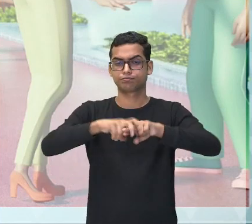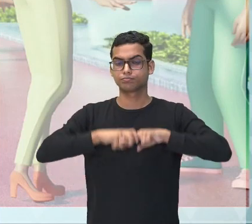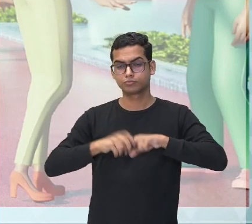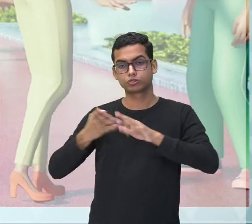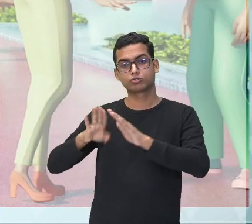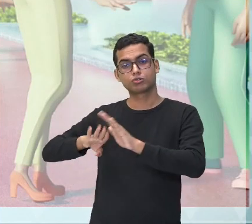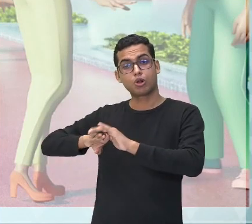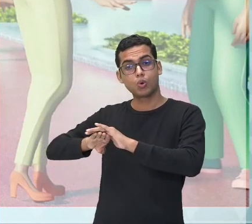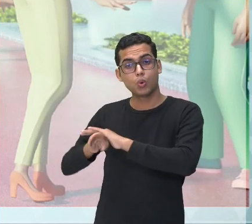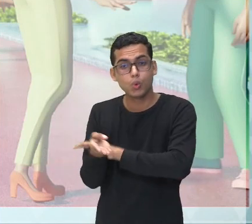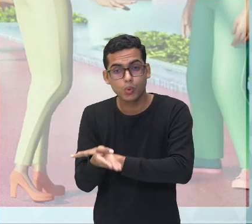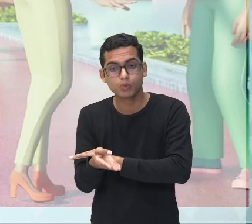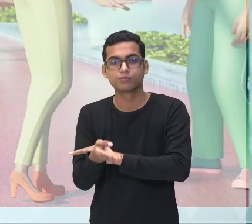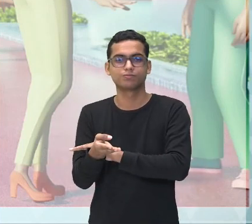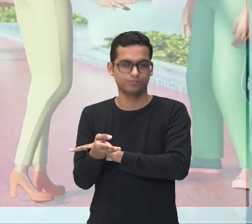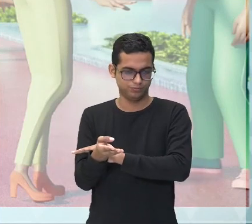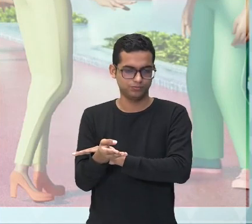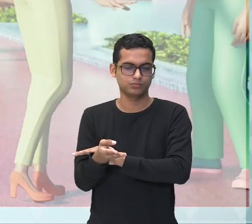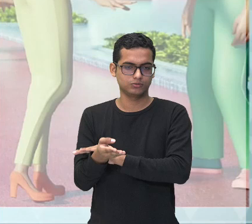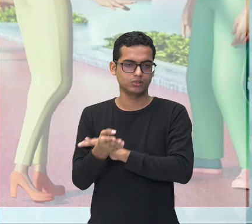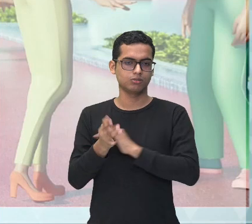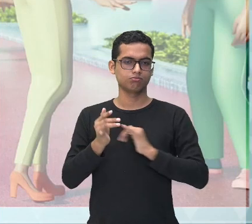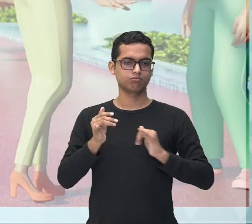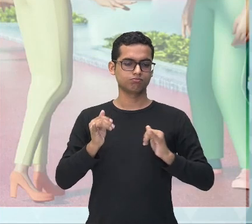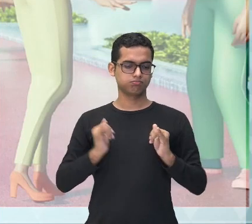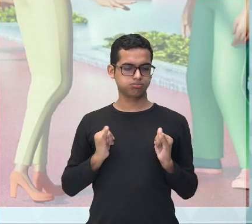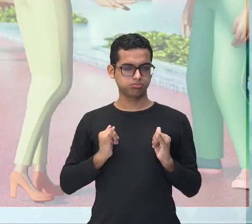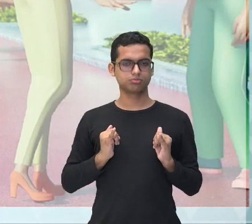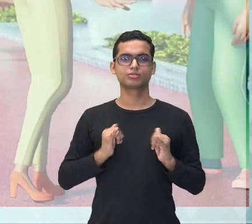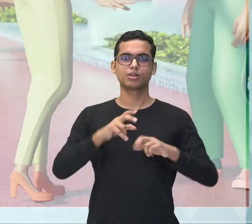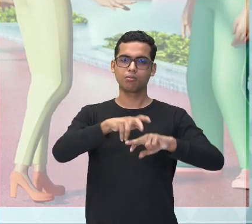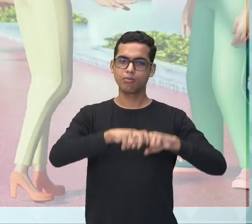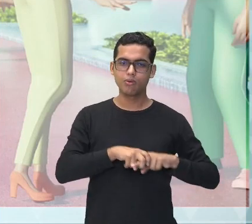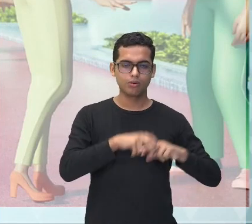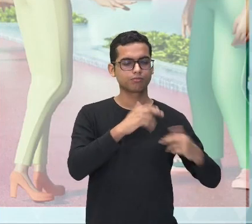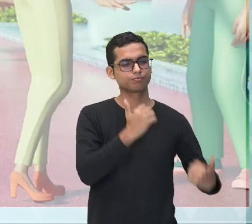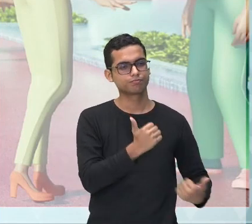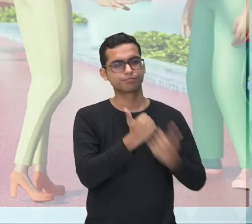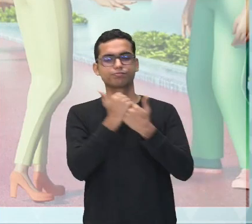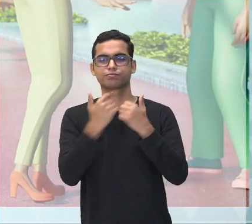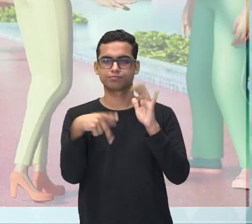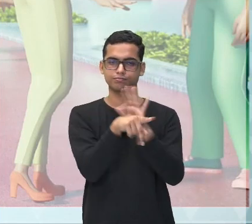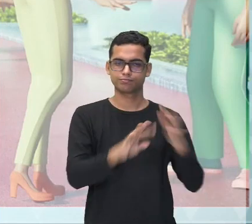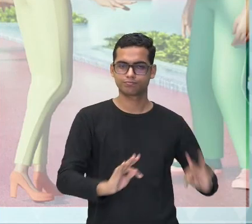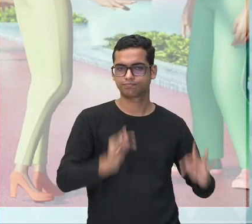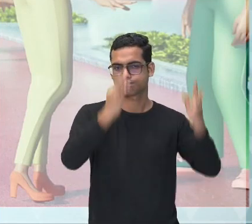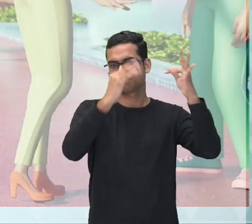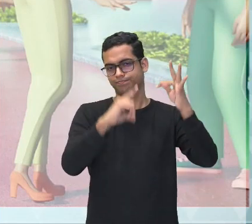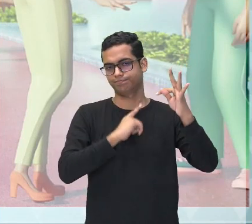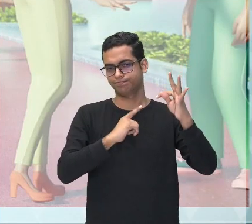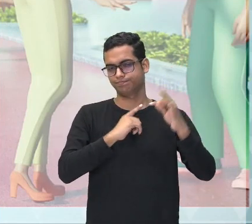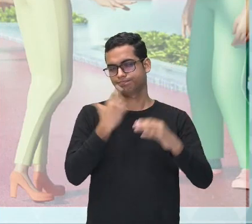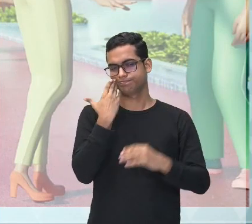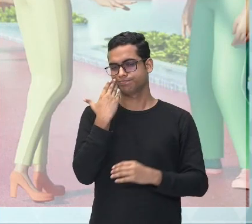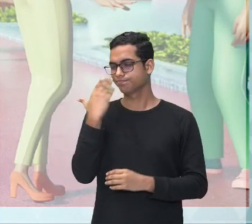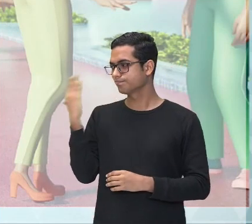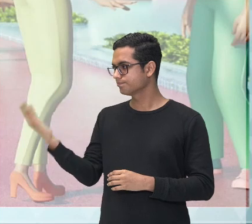acentuado ali através de alguns aparatos tecnológicos, né? Como vocês observam aí na imagem.